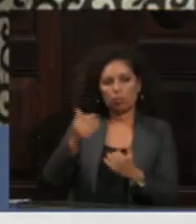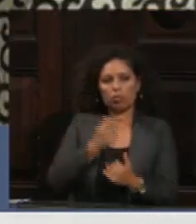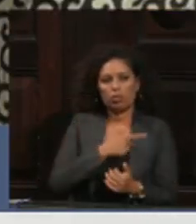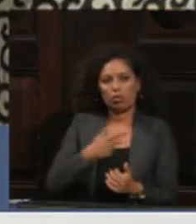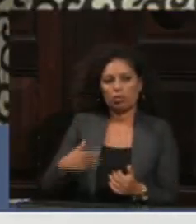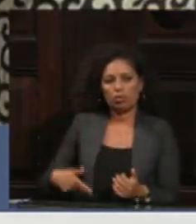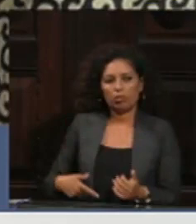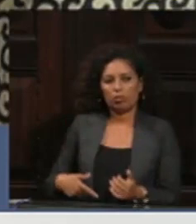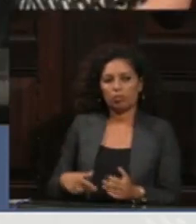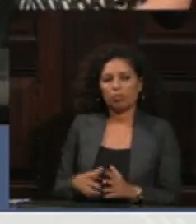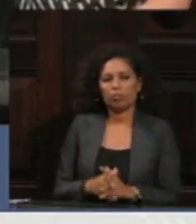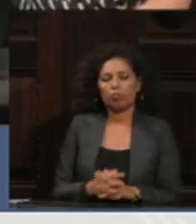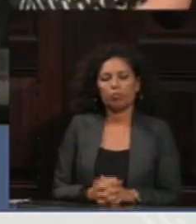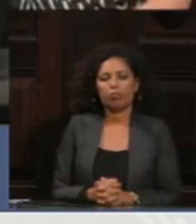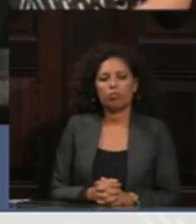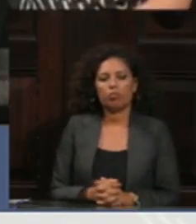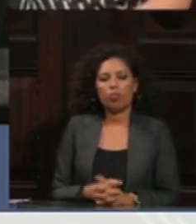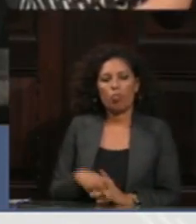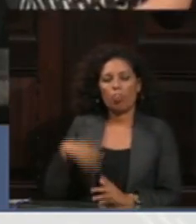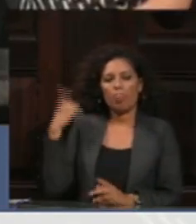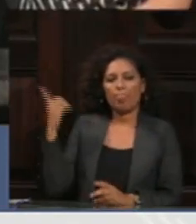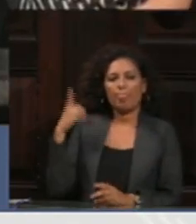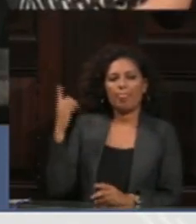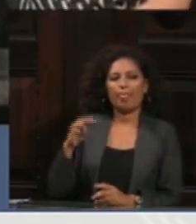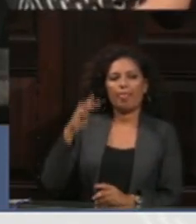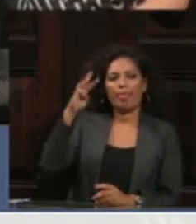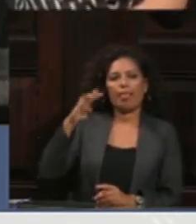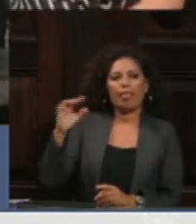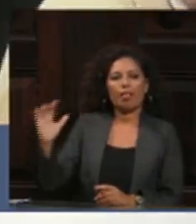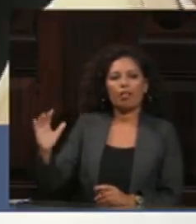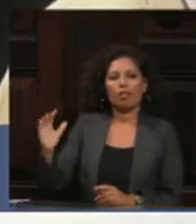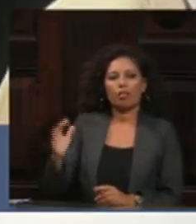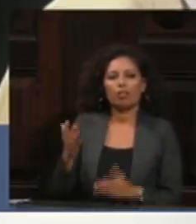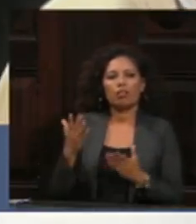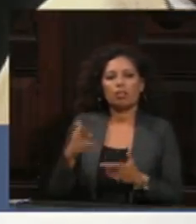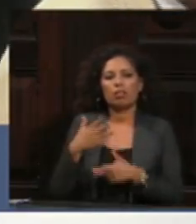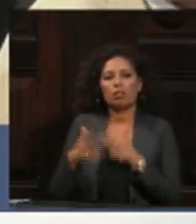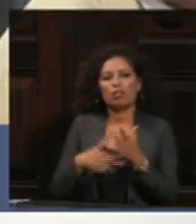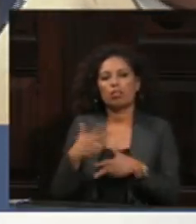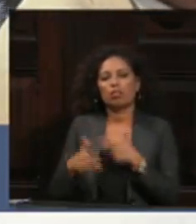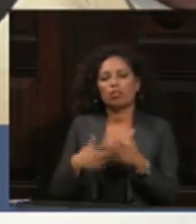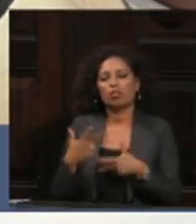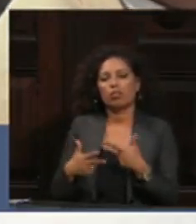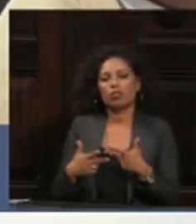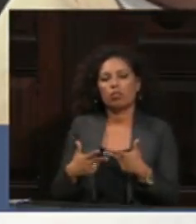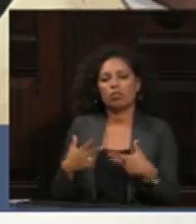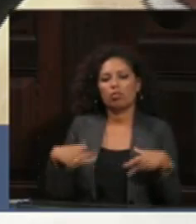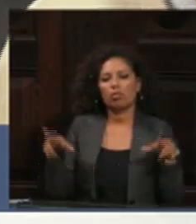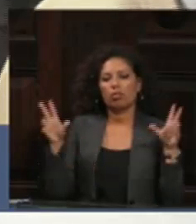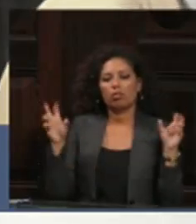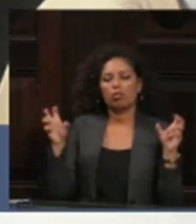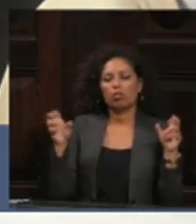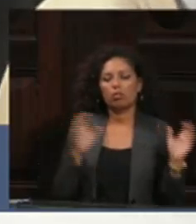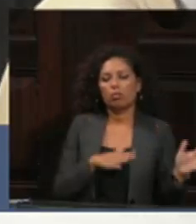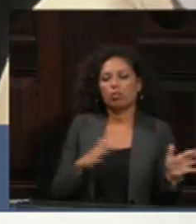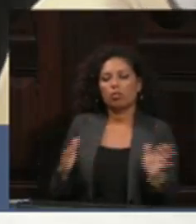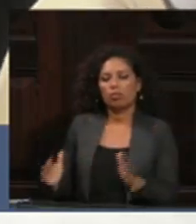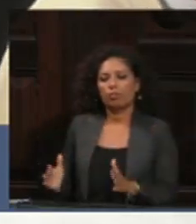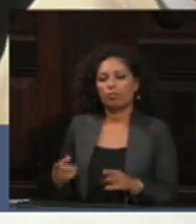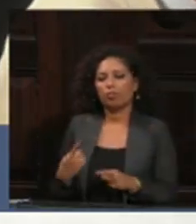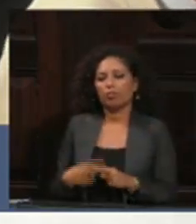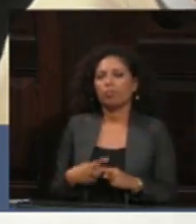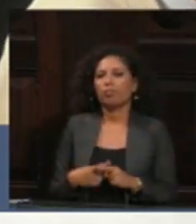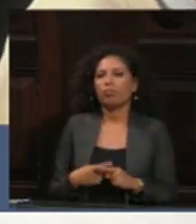Seguirei acompanhando. Ok. Deputado Waldeck. Senhor presidente, eu queria fazer essa questão de ordem,